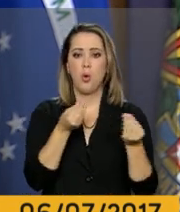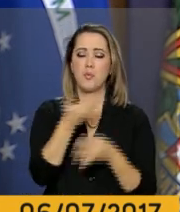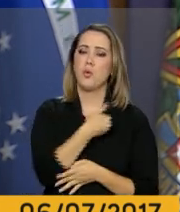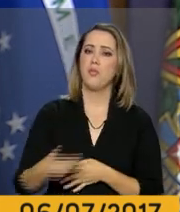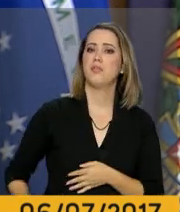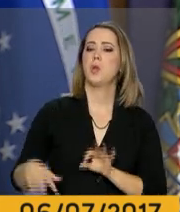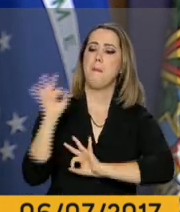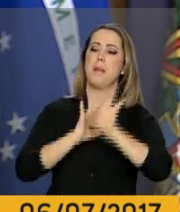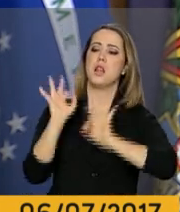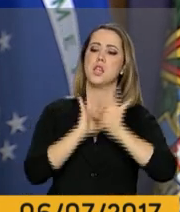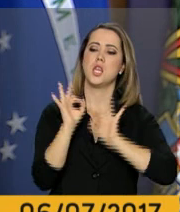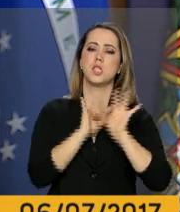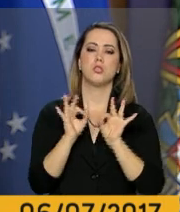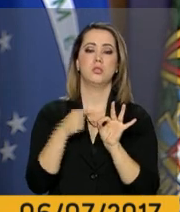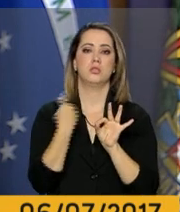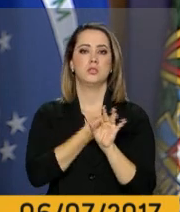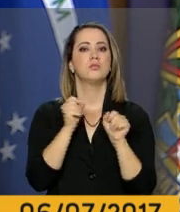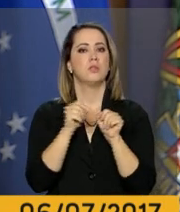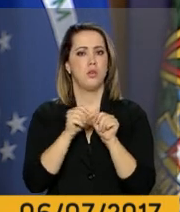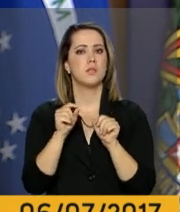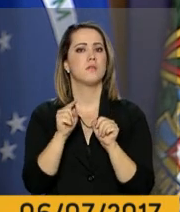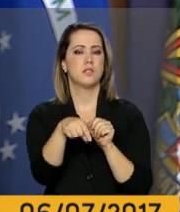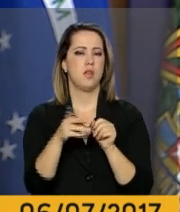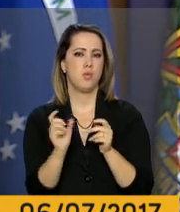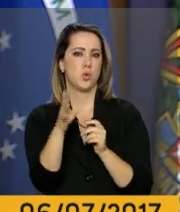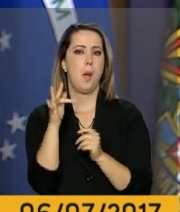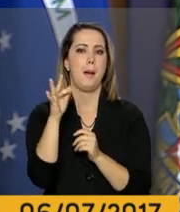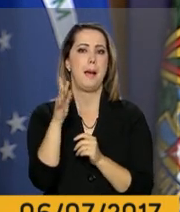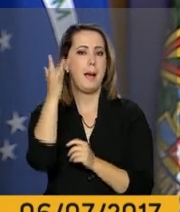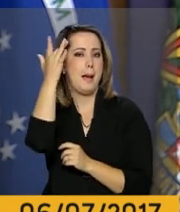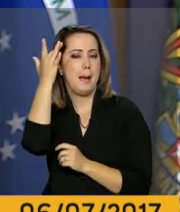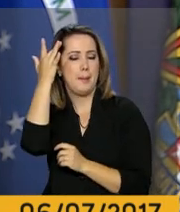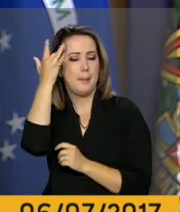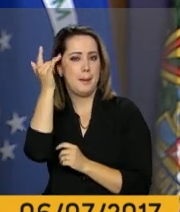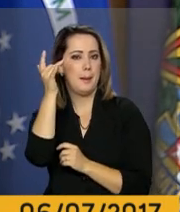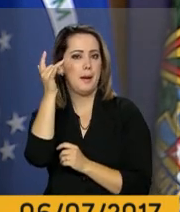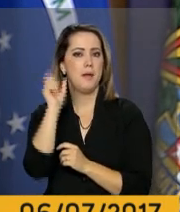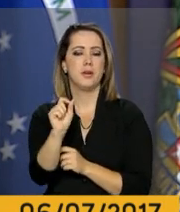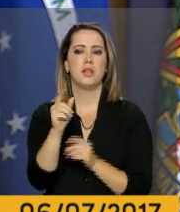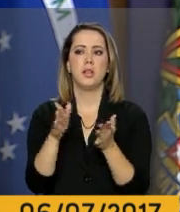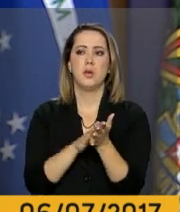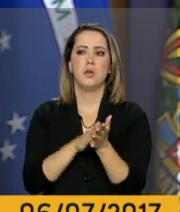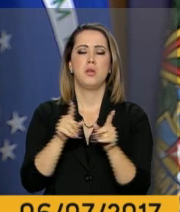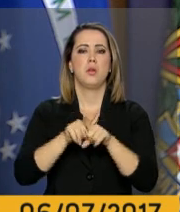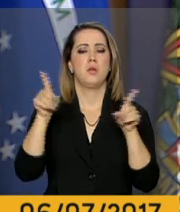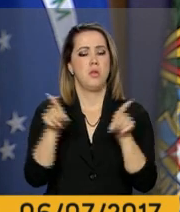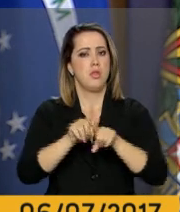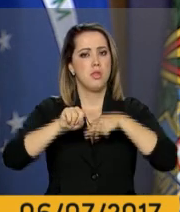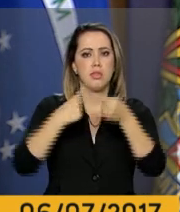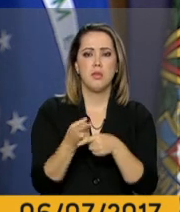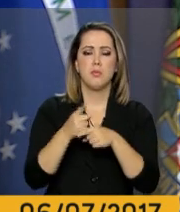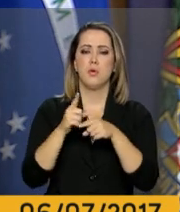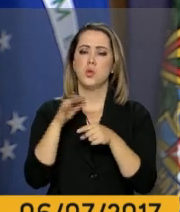planejamento que nós fazemos sempre a coisa que não é apenas para amanhã ou seja para ganhar o aplauso amanhã e depois